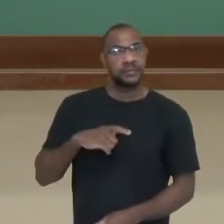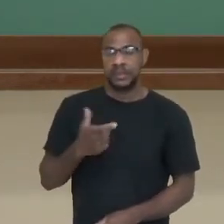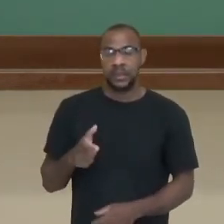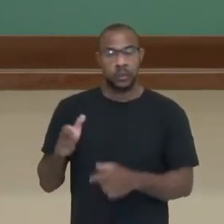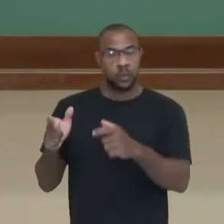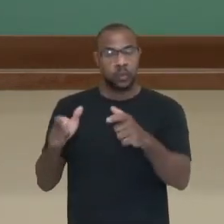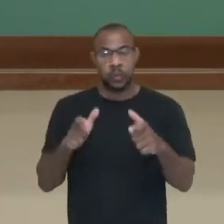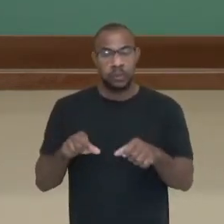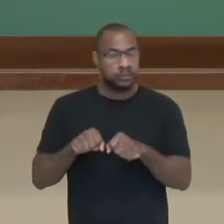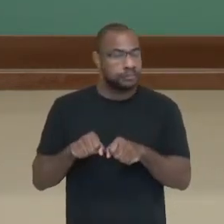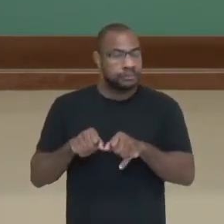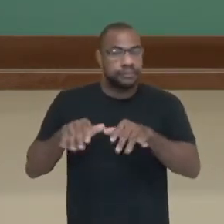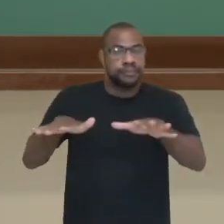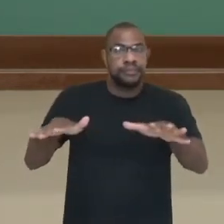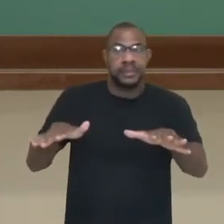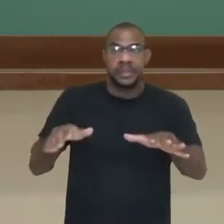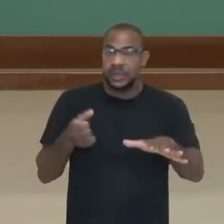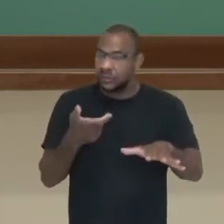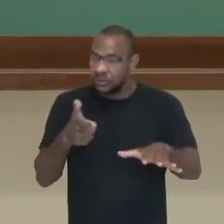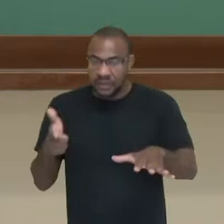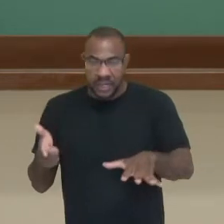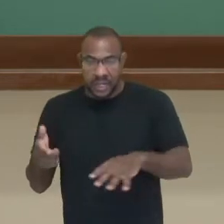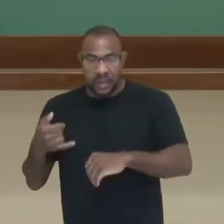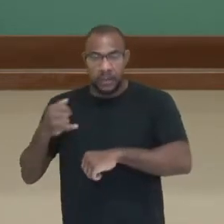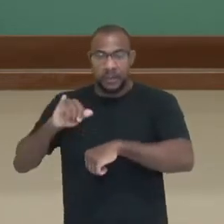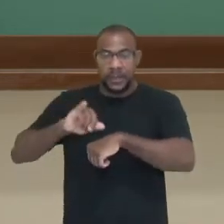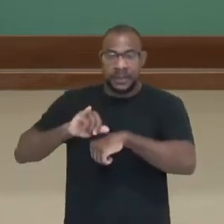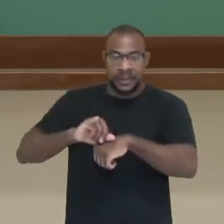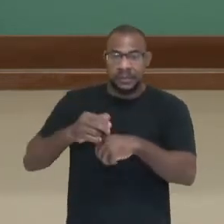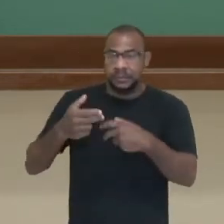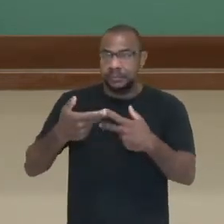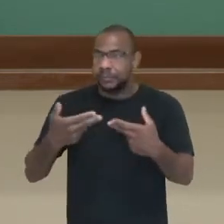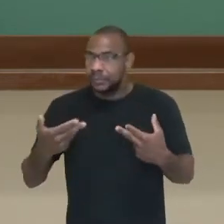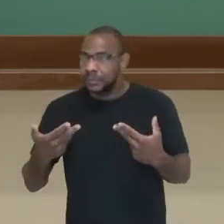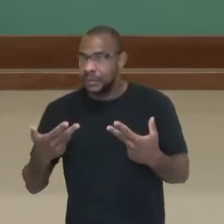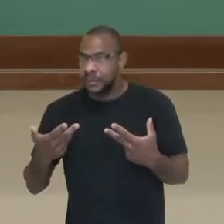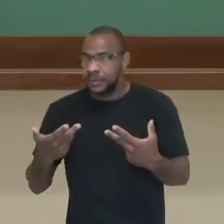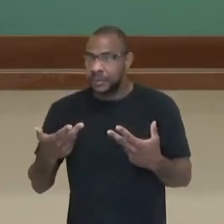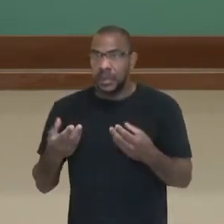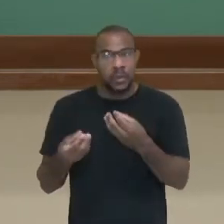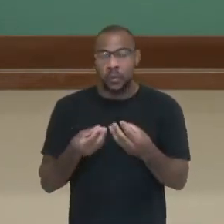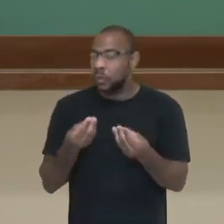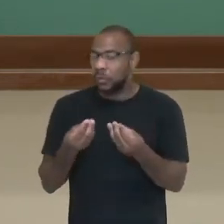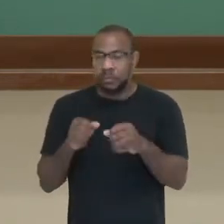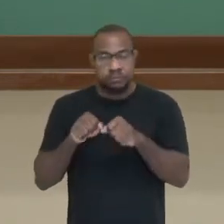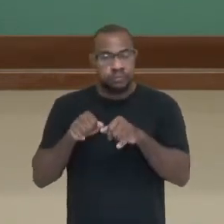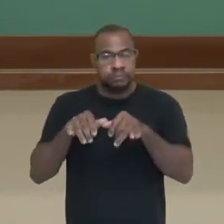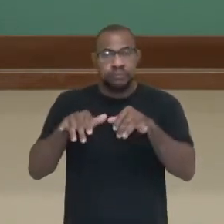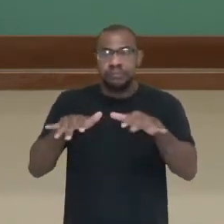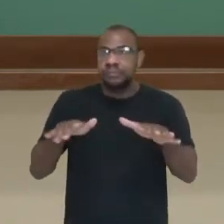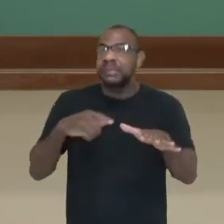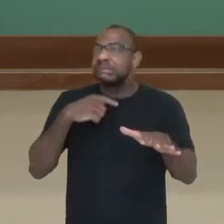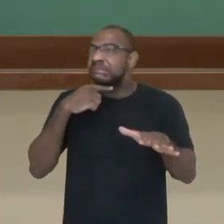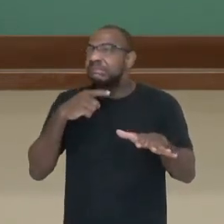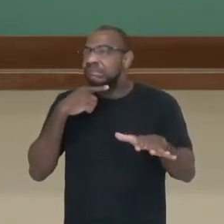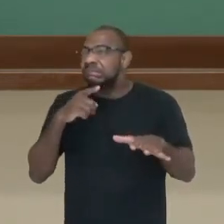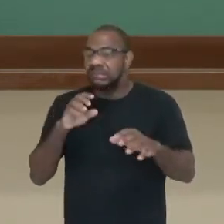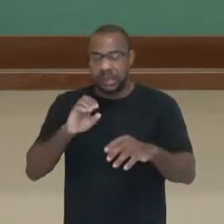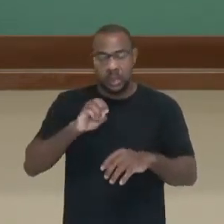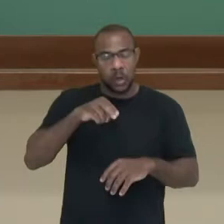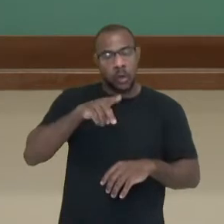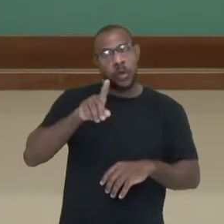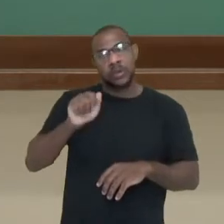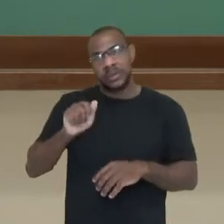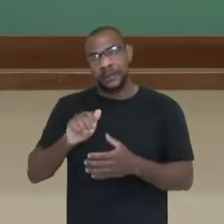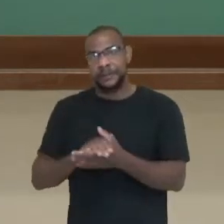material, o som não se propaga, ele é uma onda mecânica. Cuidado, vamos limpar? Eu mencionei que a onda,